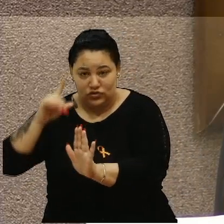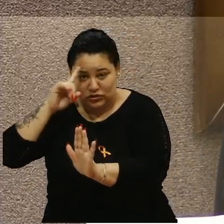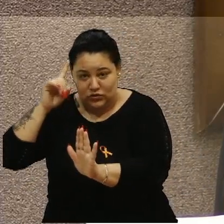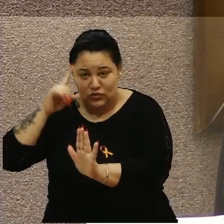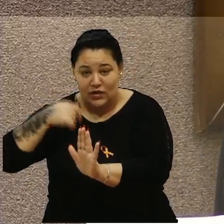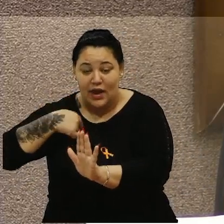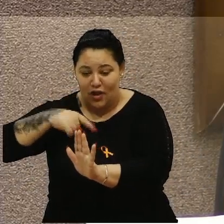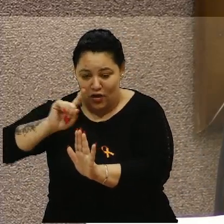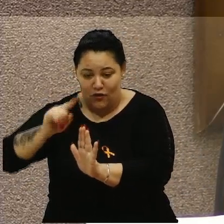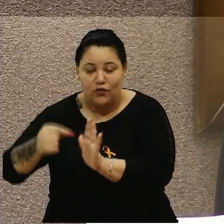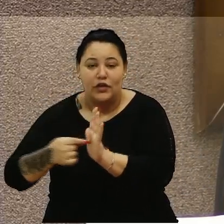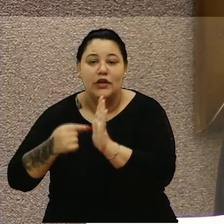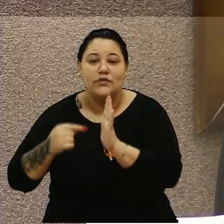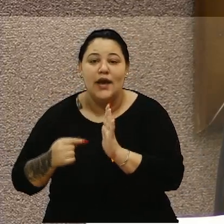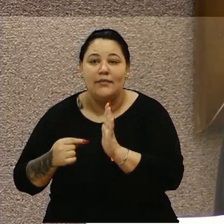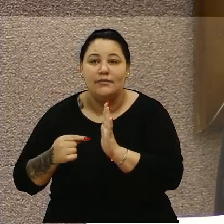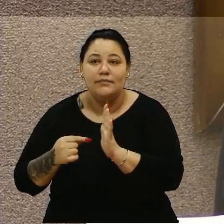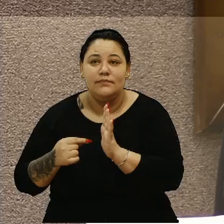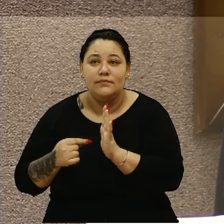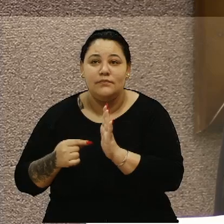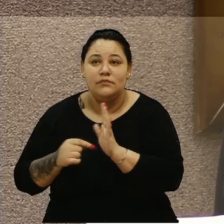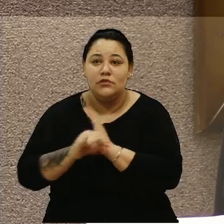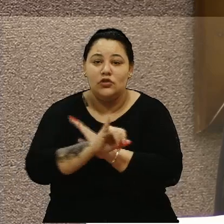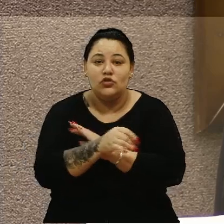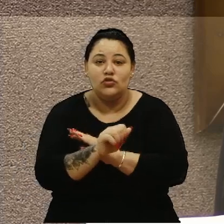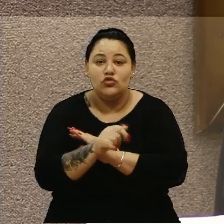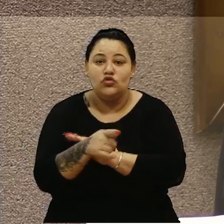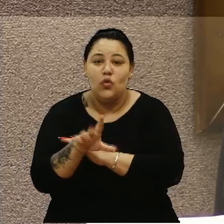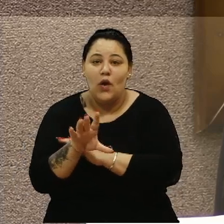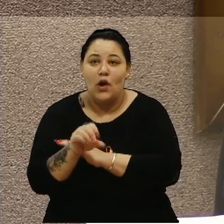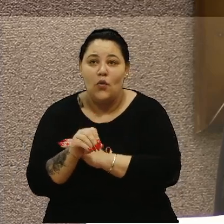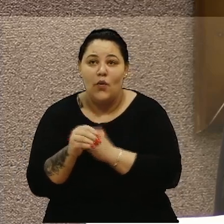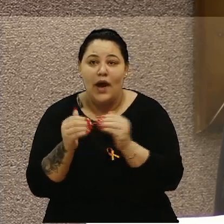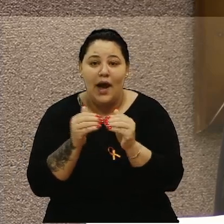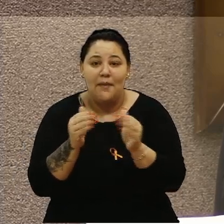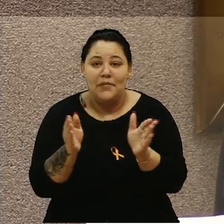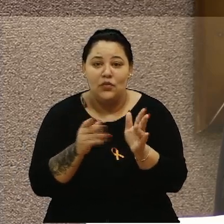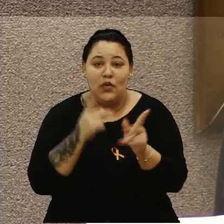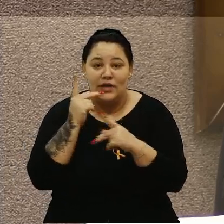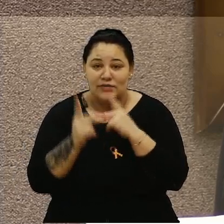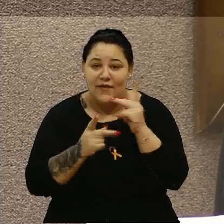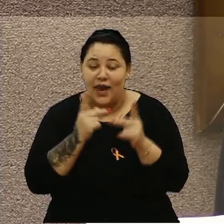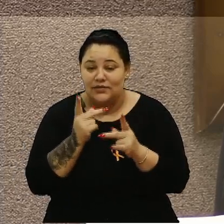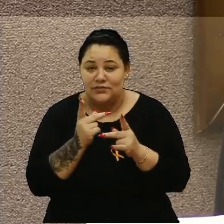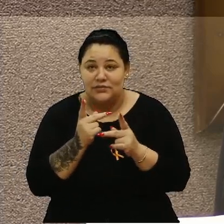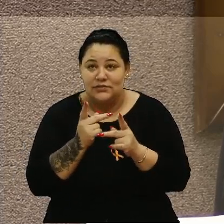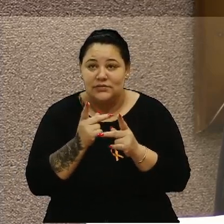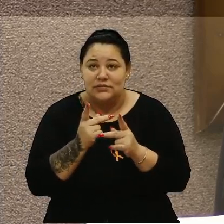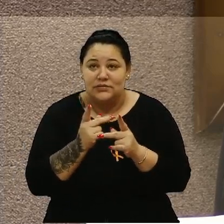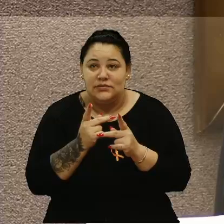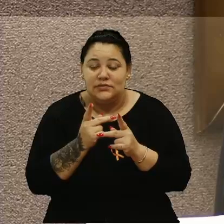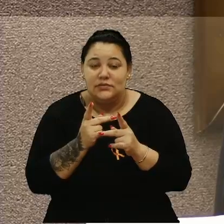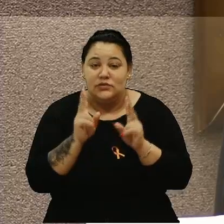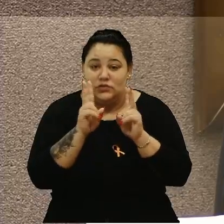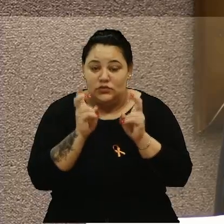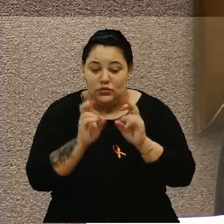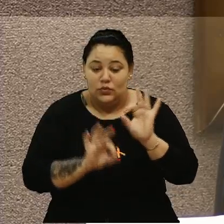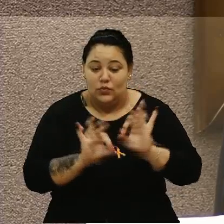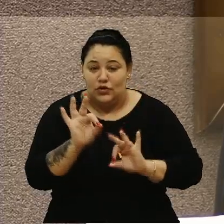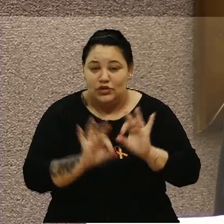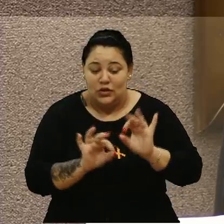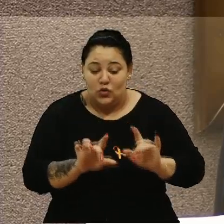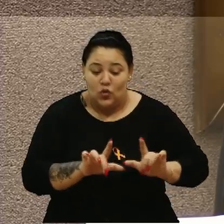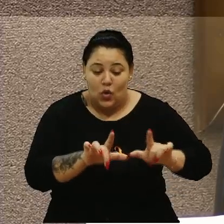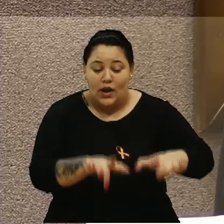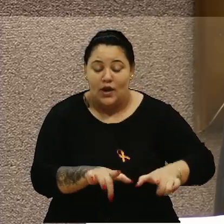denunciar. O João corretamente abriu as falas dele falando sobre o projeto da estação de tratamento.